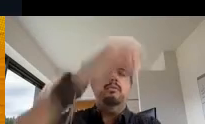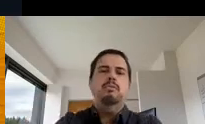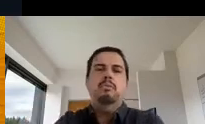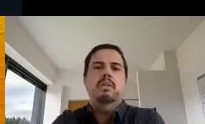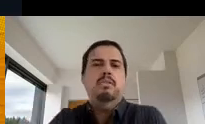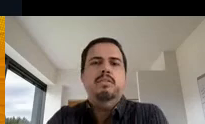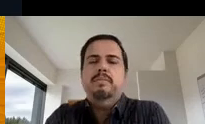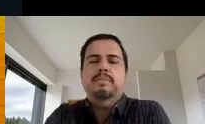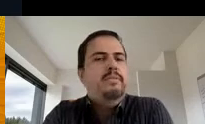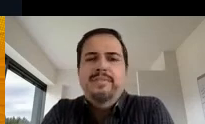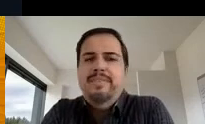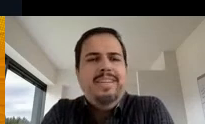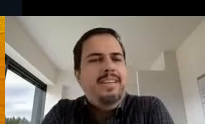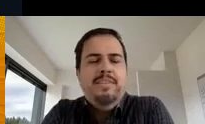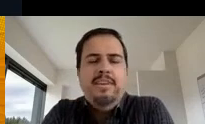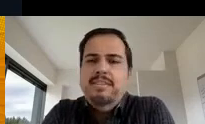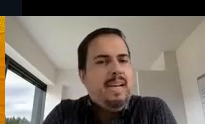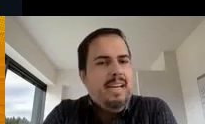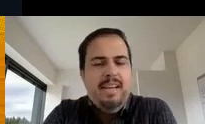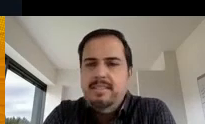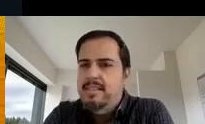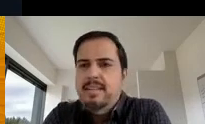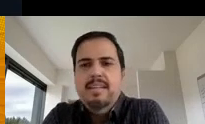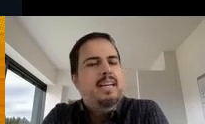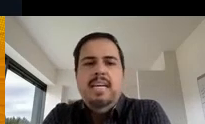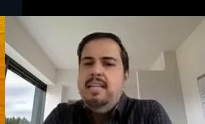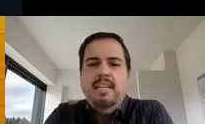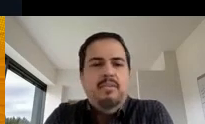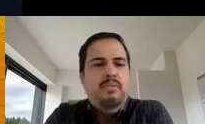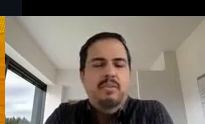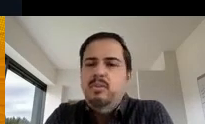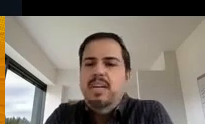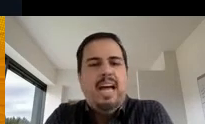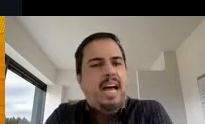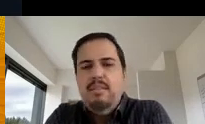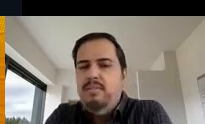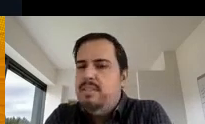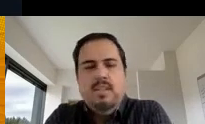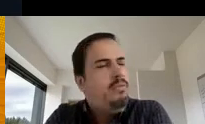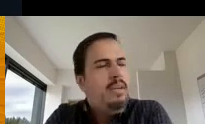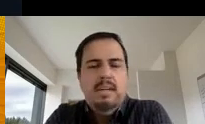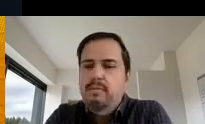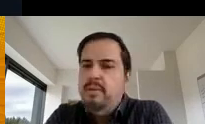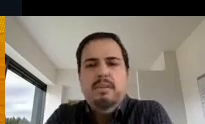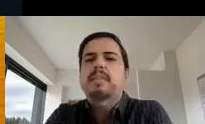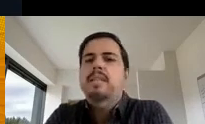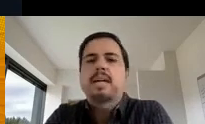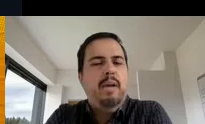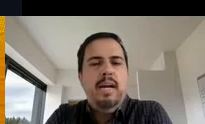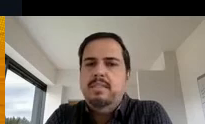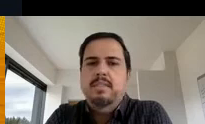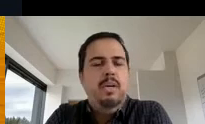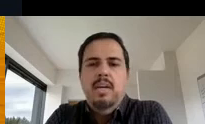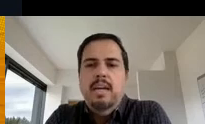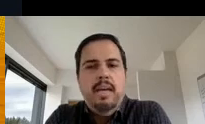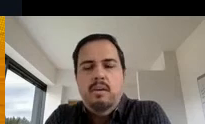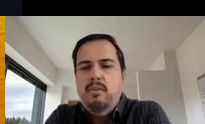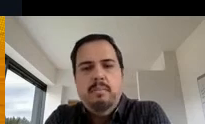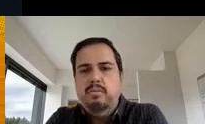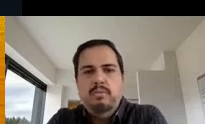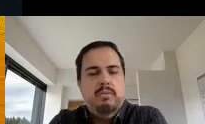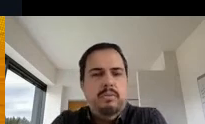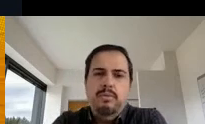fala isso, viu, pessoal? Você não vai ver ninguém falando isso em palestra, ninguém falando isso em live, vocês não vão ver, falando que metade do